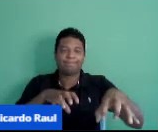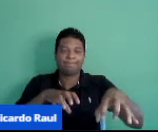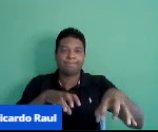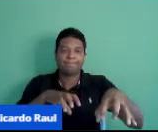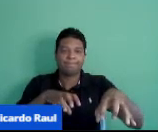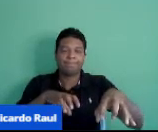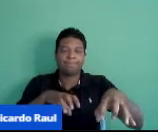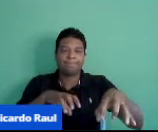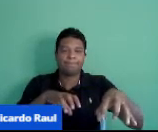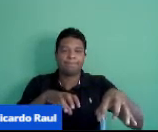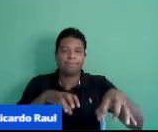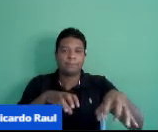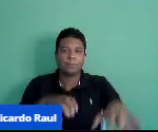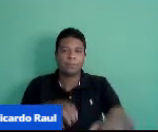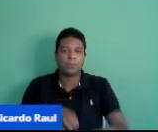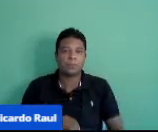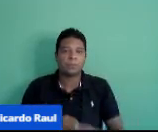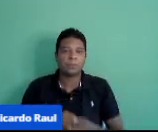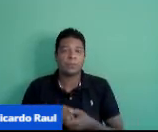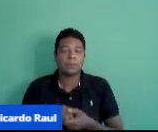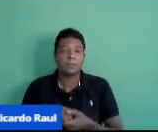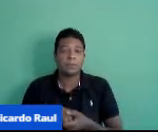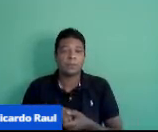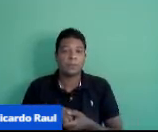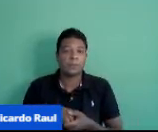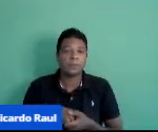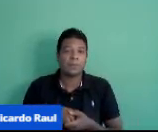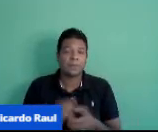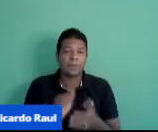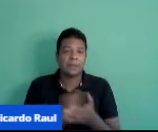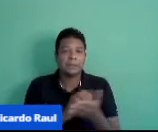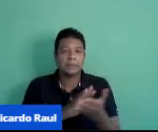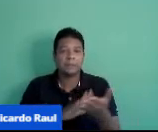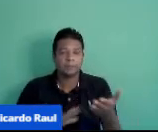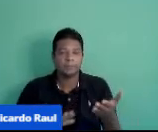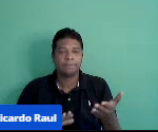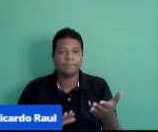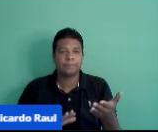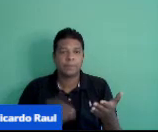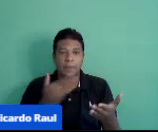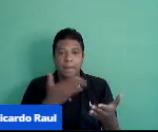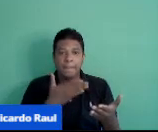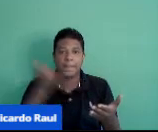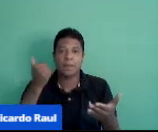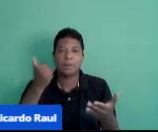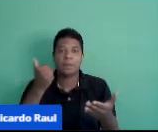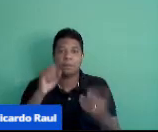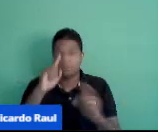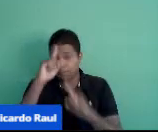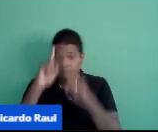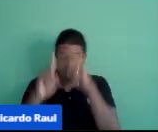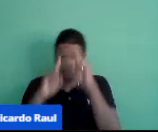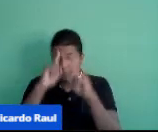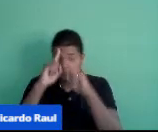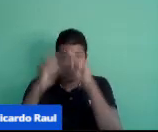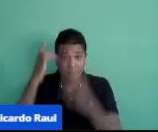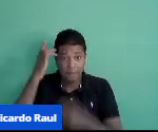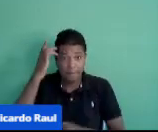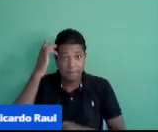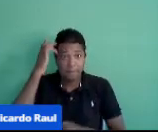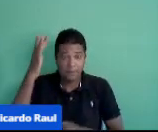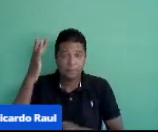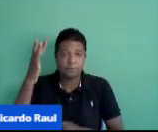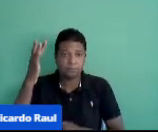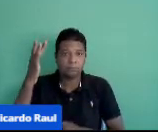assim, acredito que foram exercícios que poderiam ter sido melhor elaborados no sentido de facilitar, né, o